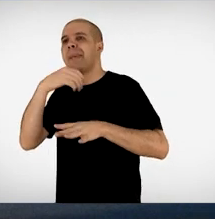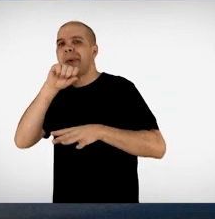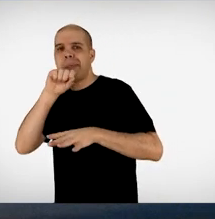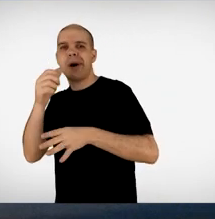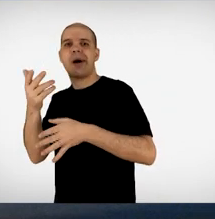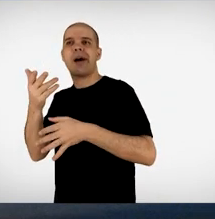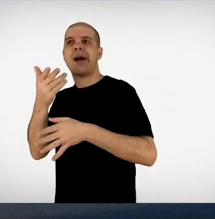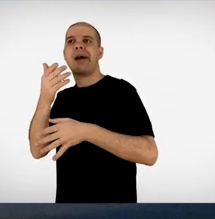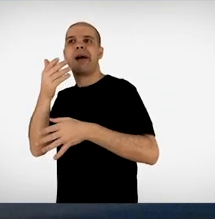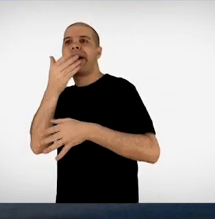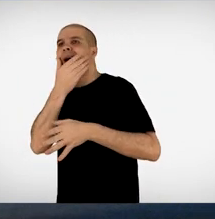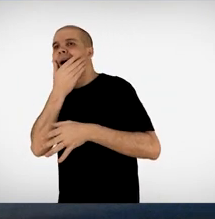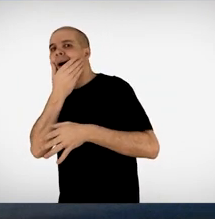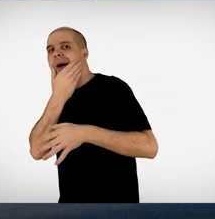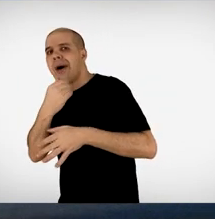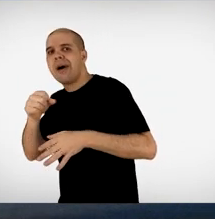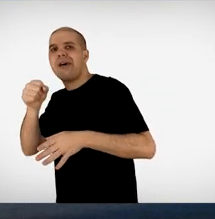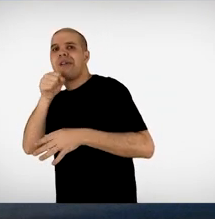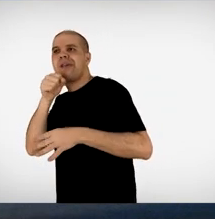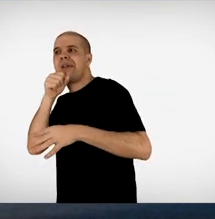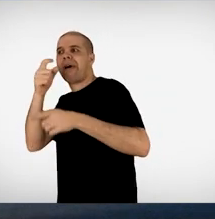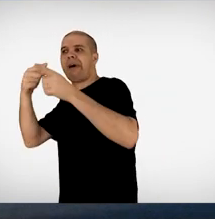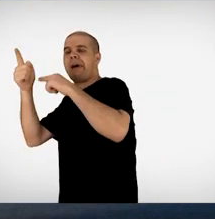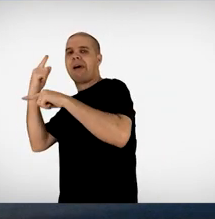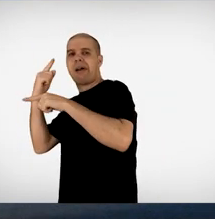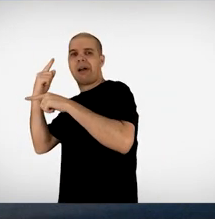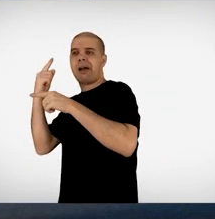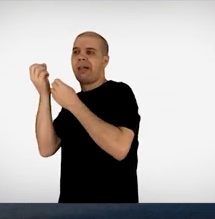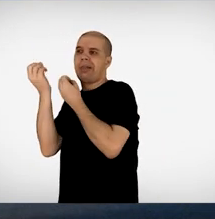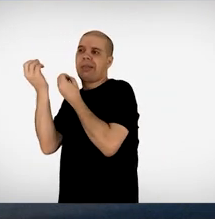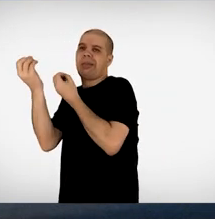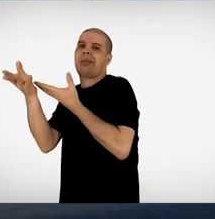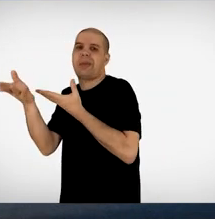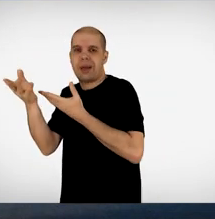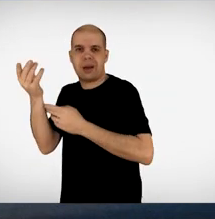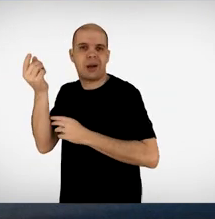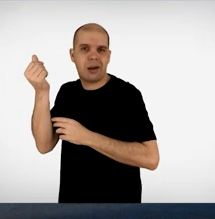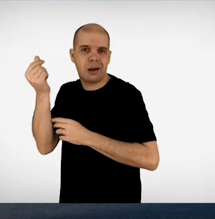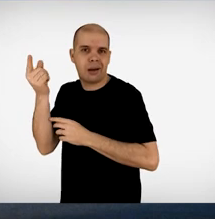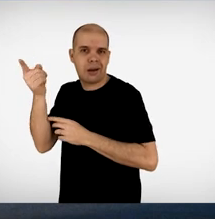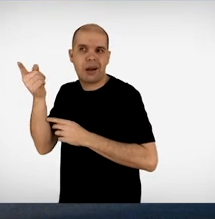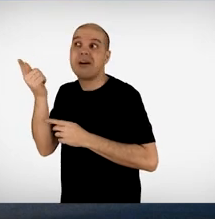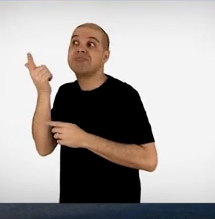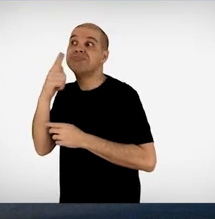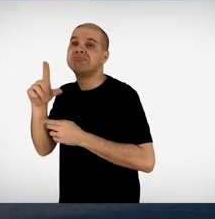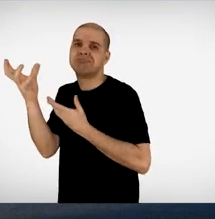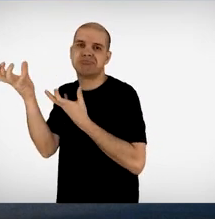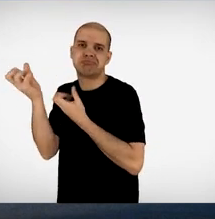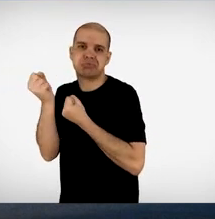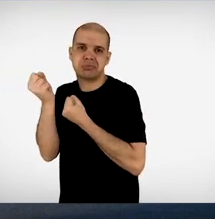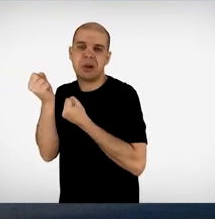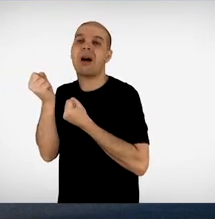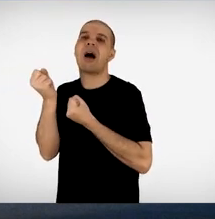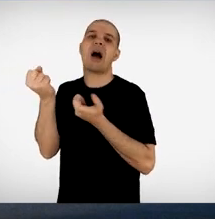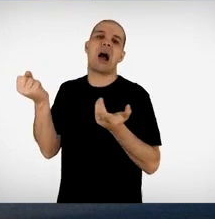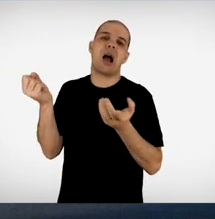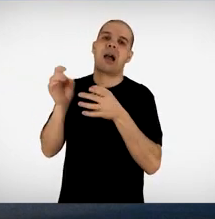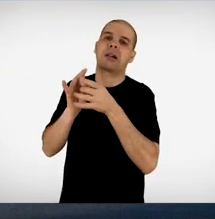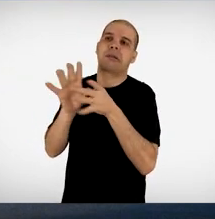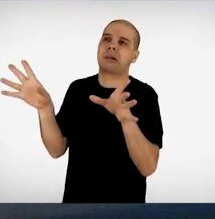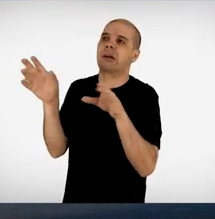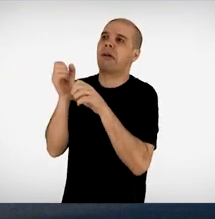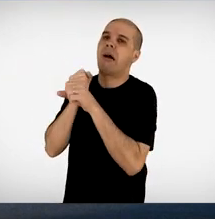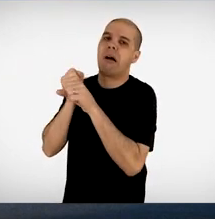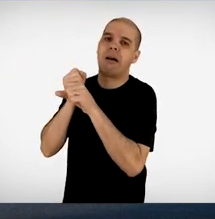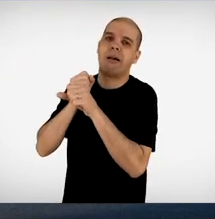ganhar dinheiro. Então, isso também me incomodou um pouco. Agora, esse filme, ele me lembrou o Francis Ha,